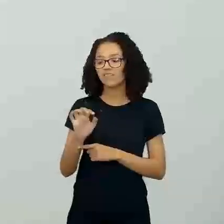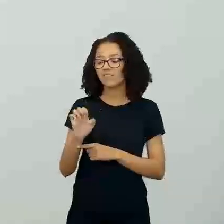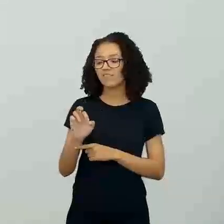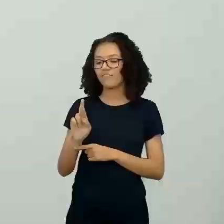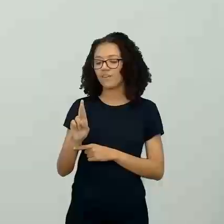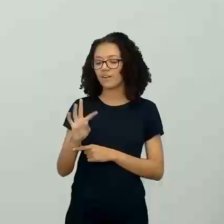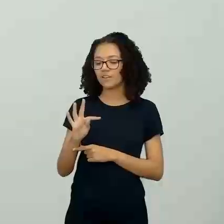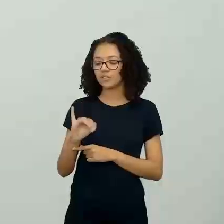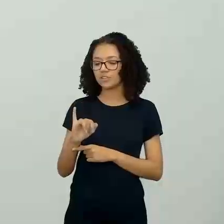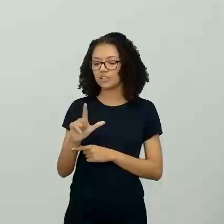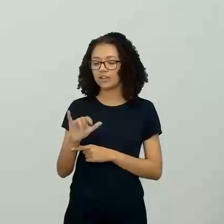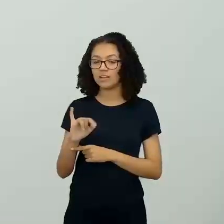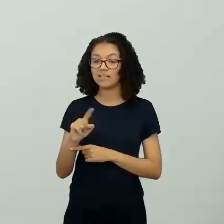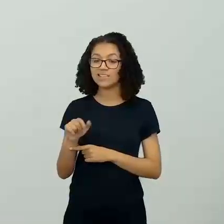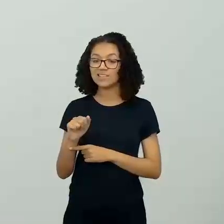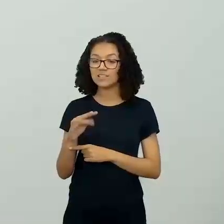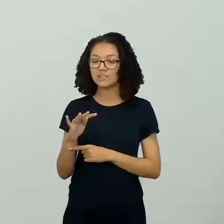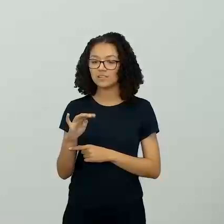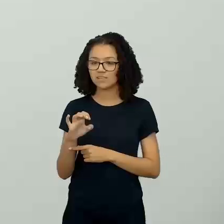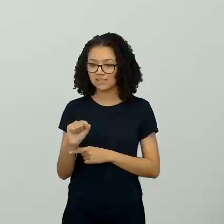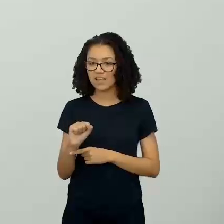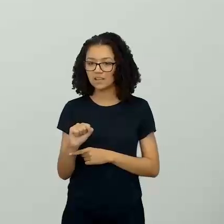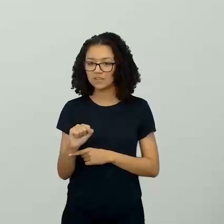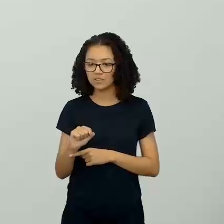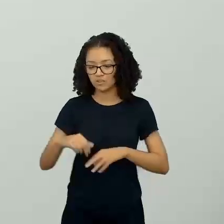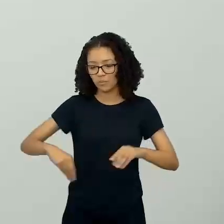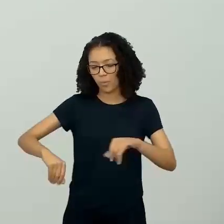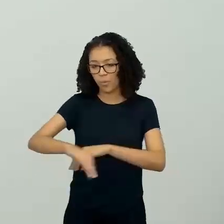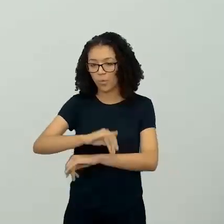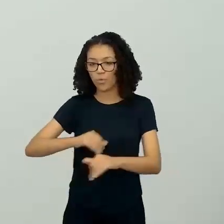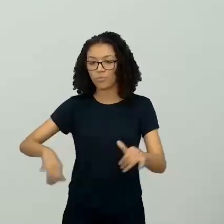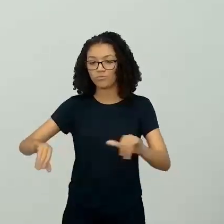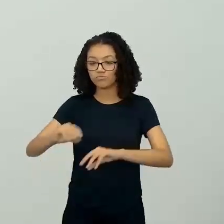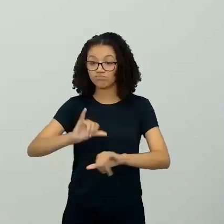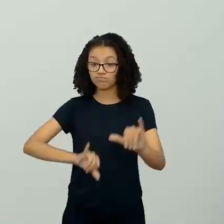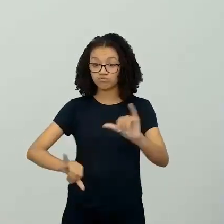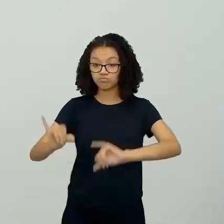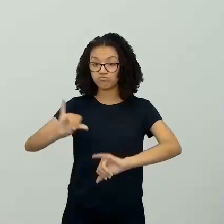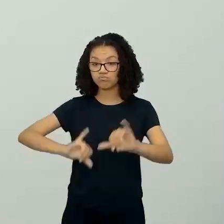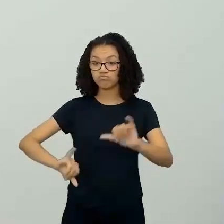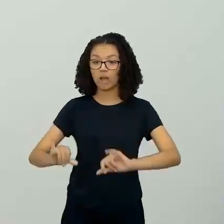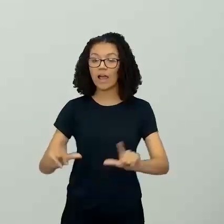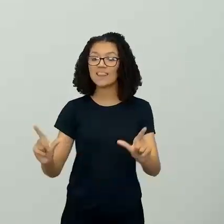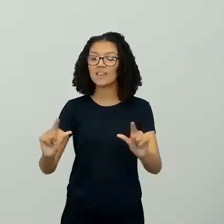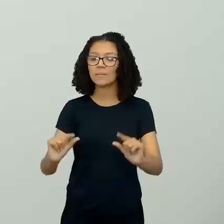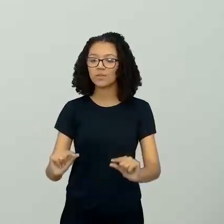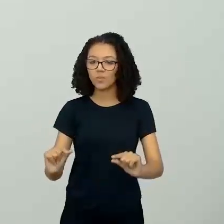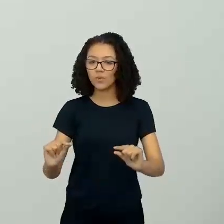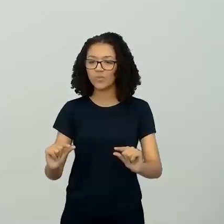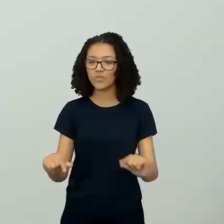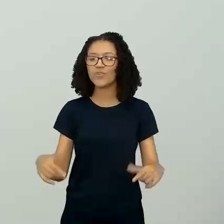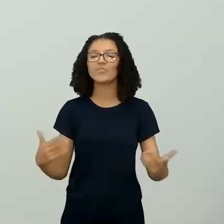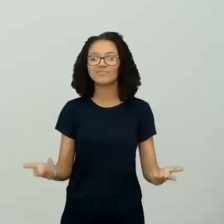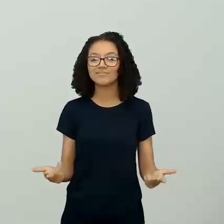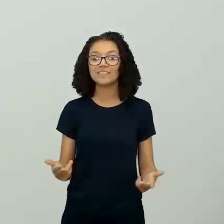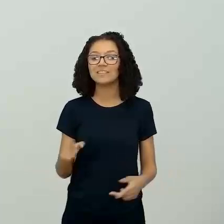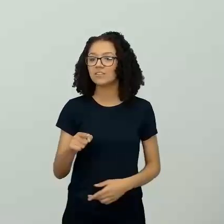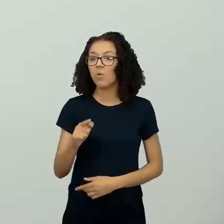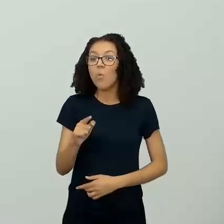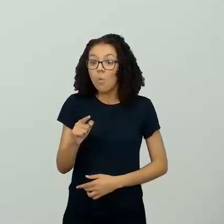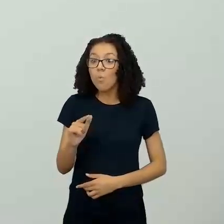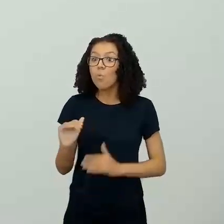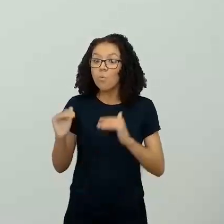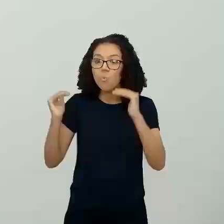nessas plantas. Foi muito bom. E ela foi uma das indicadas para o Prêmio Nobel de Química, né? Foi super